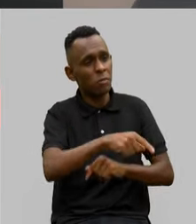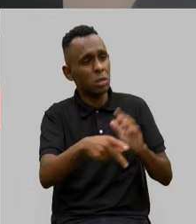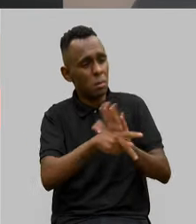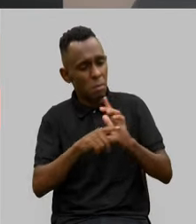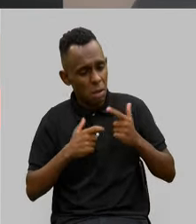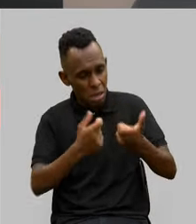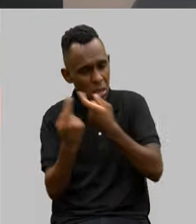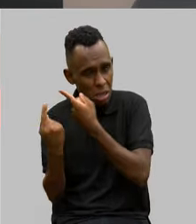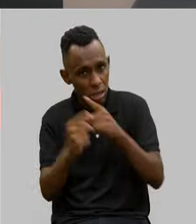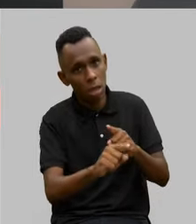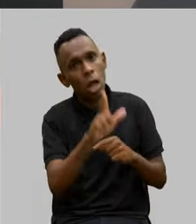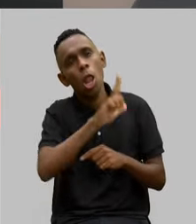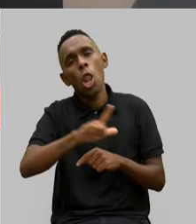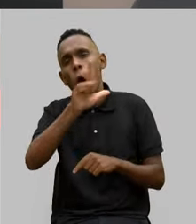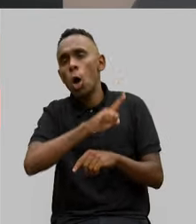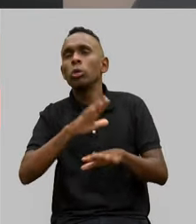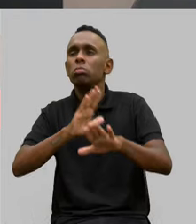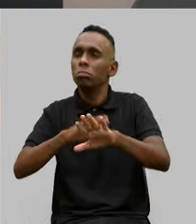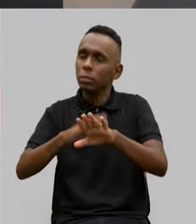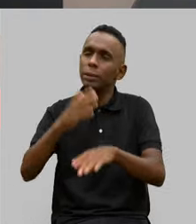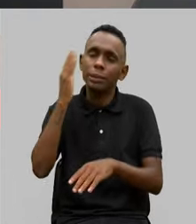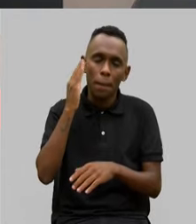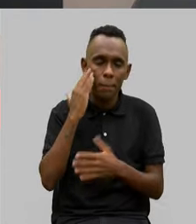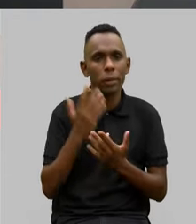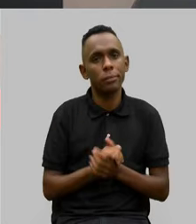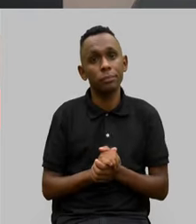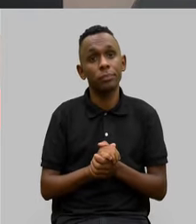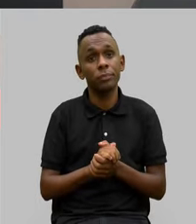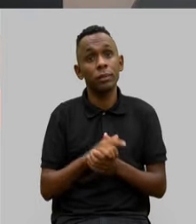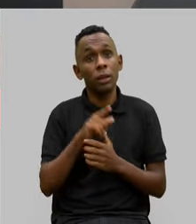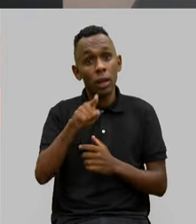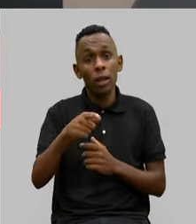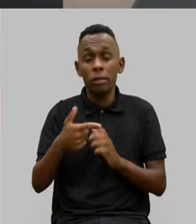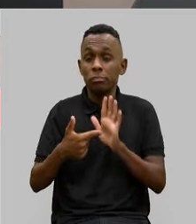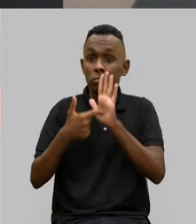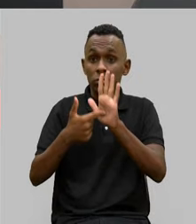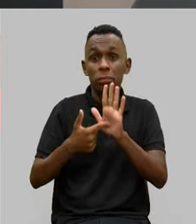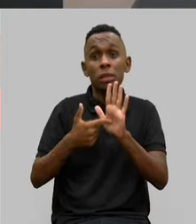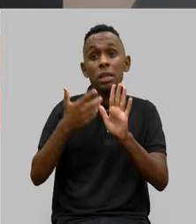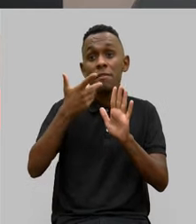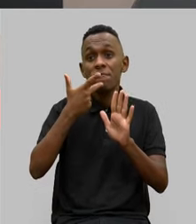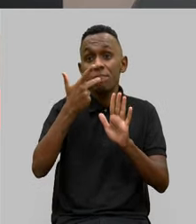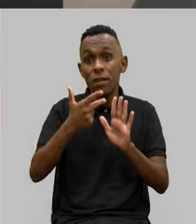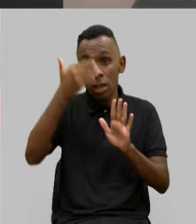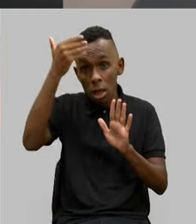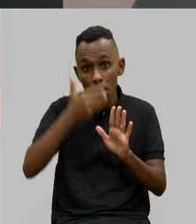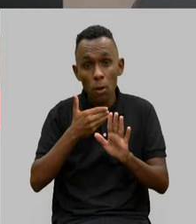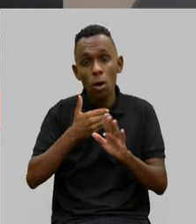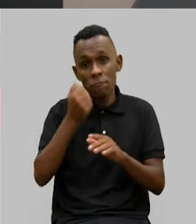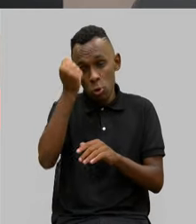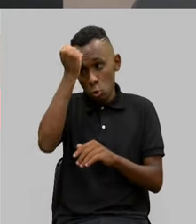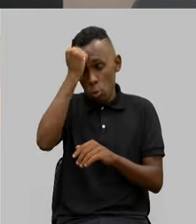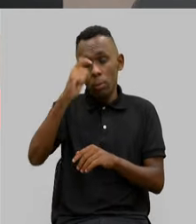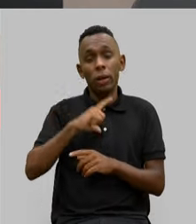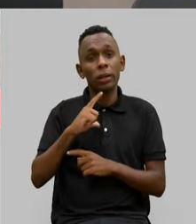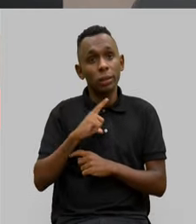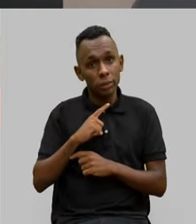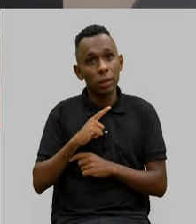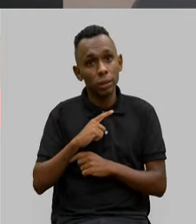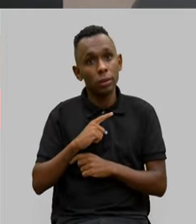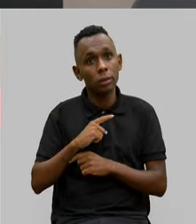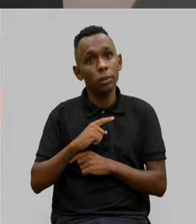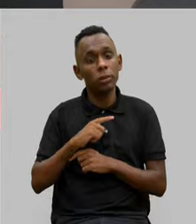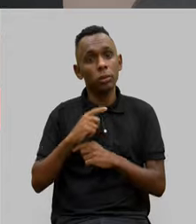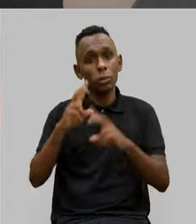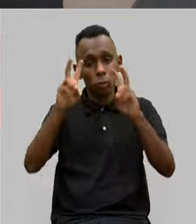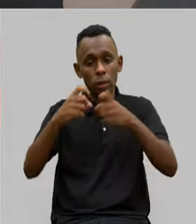drogas claro que sabíamos Então essa é uma confissão Histórica de culpa sobre a guerra as